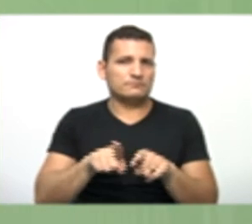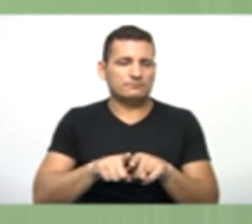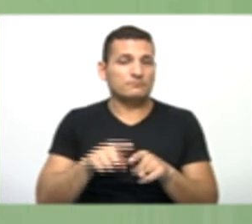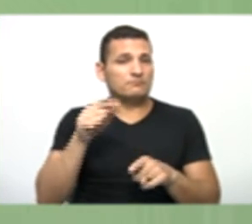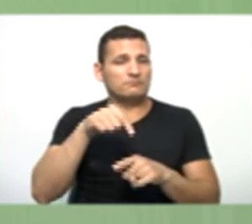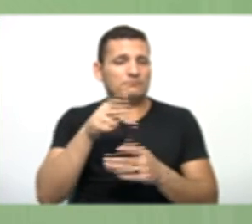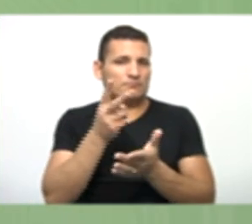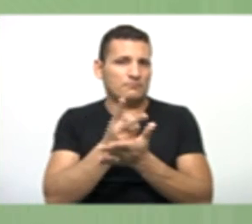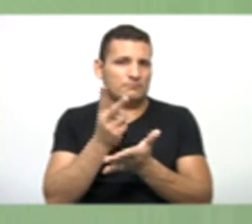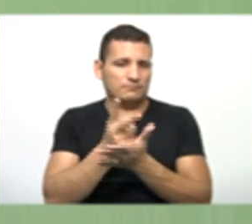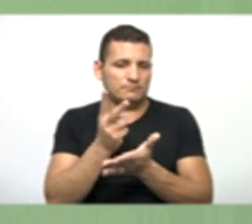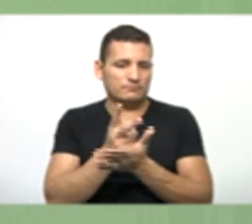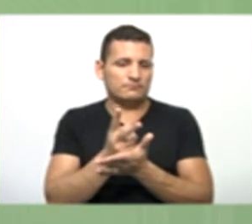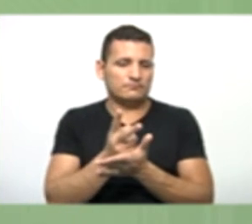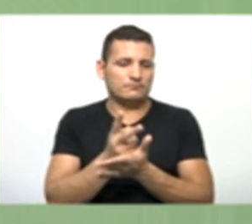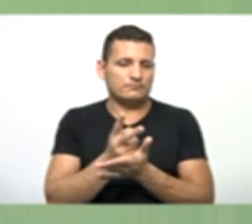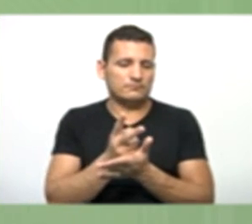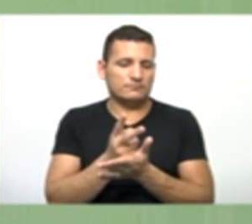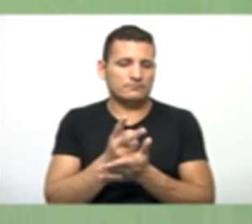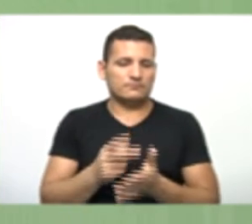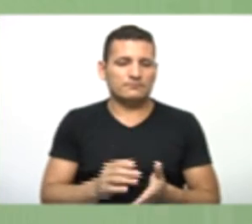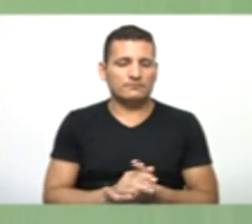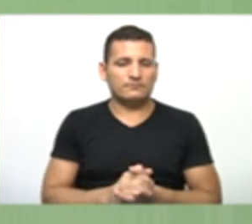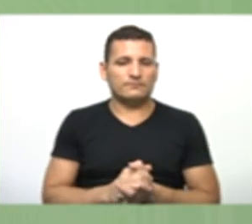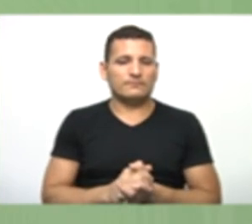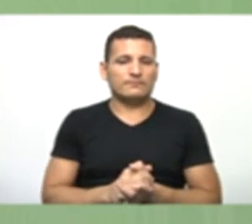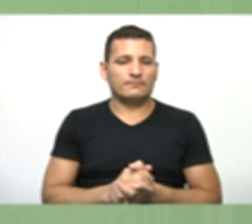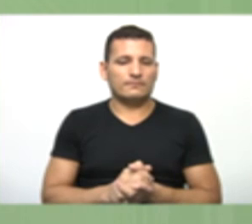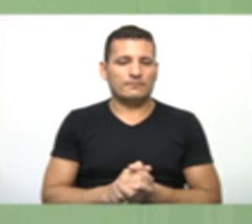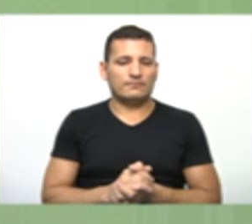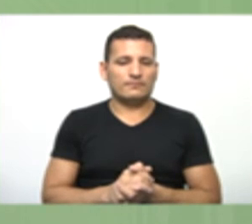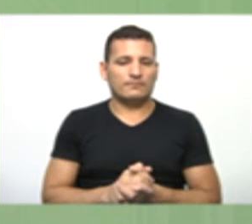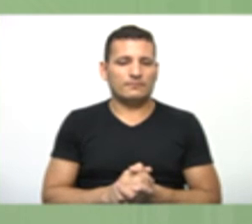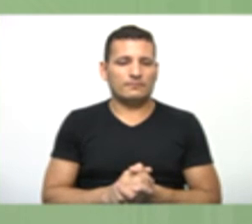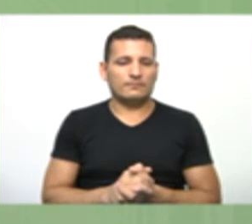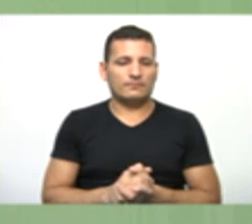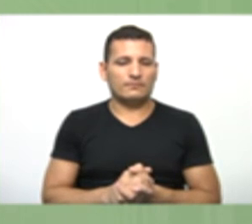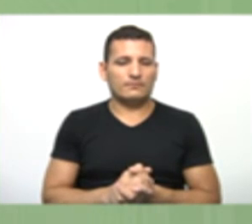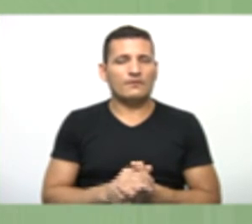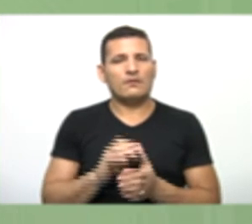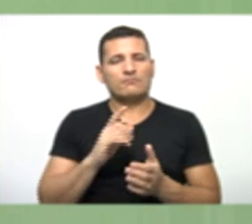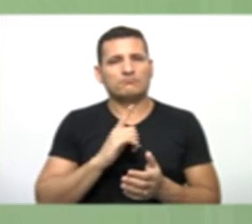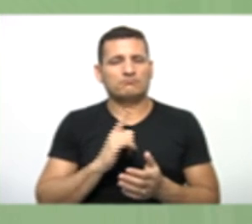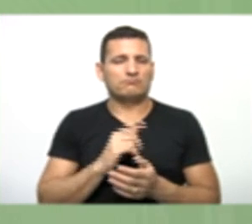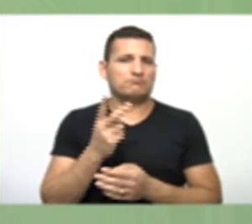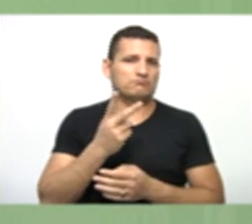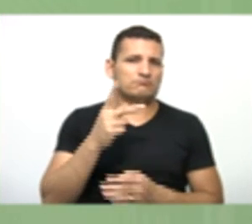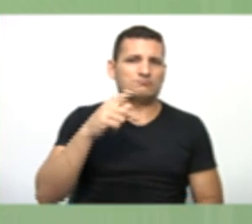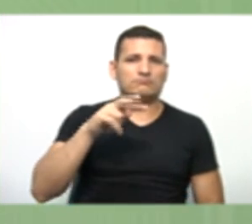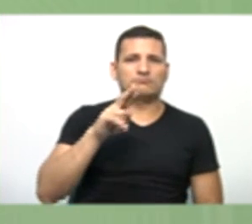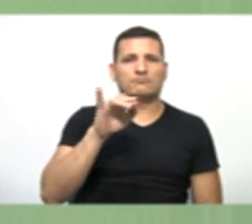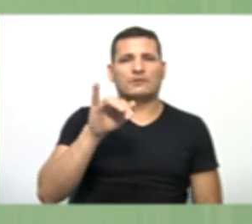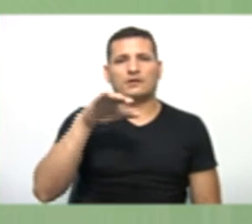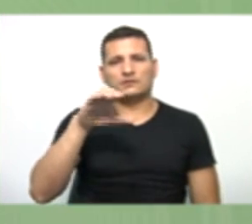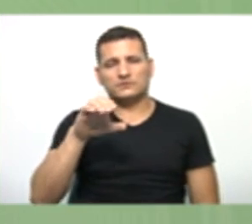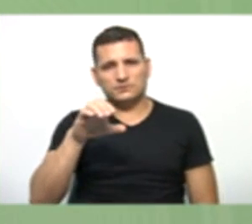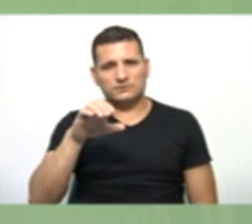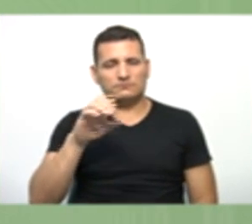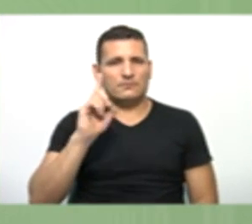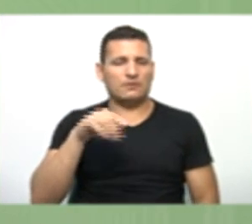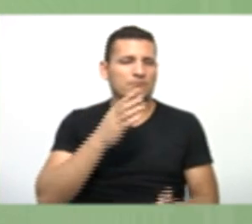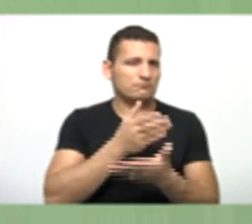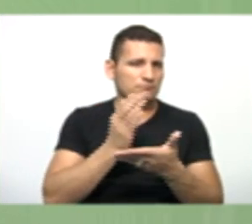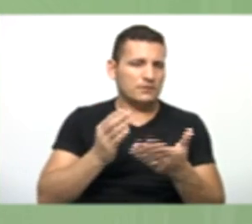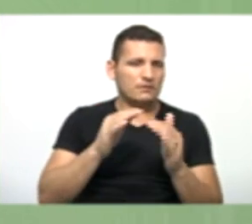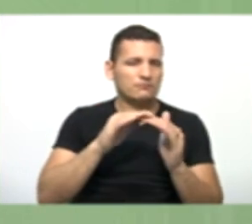é a mesma, Rafael, que a gente... Exatamente. Então, os principais métodos de amortização, o price, que considera parcelas